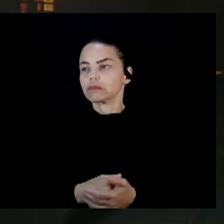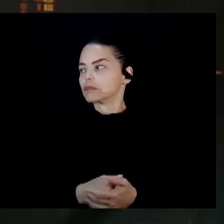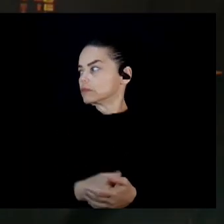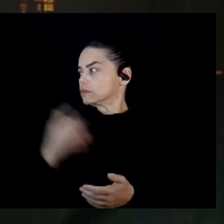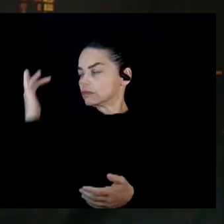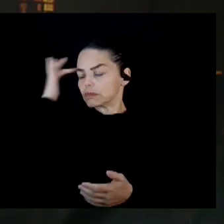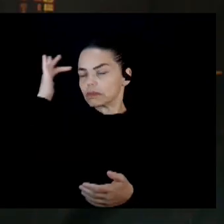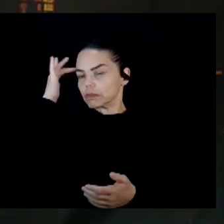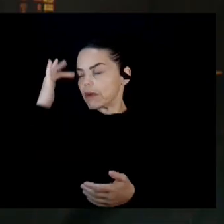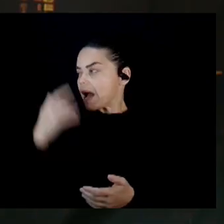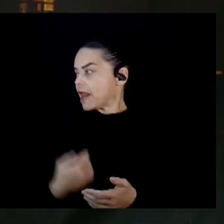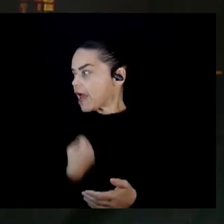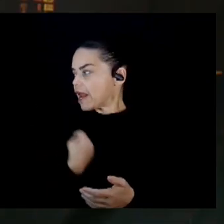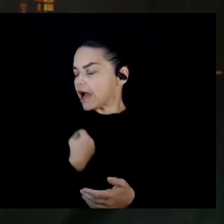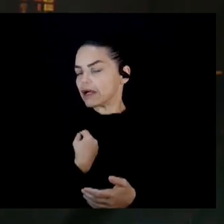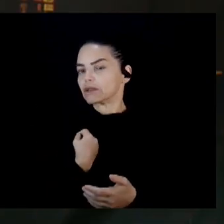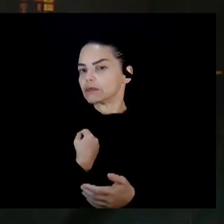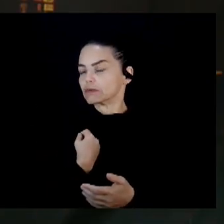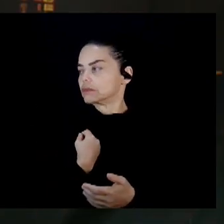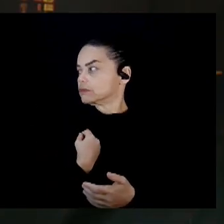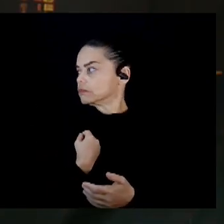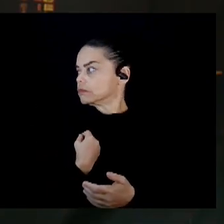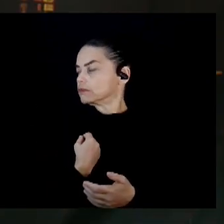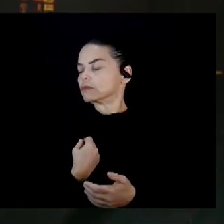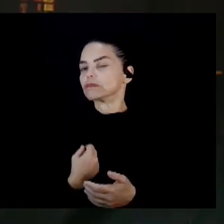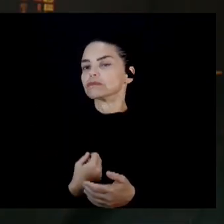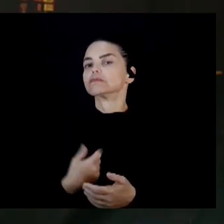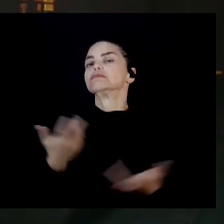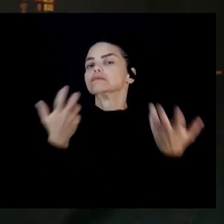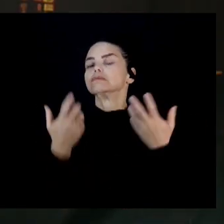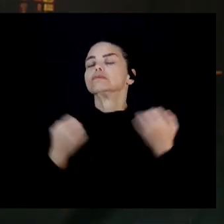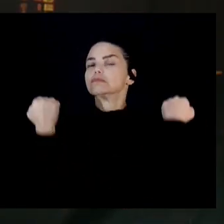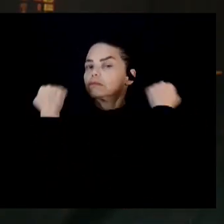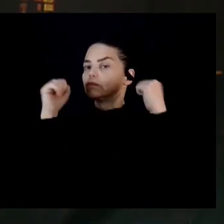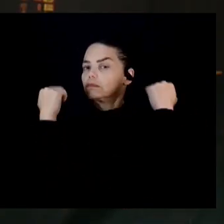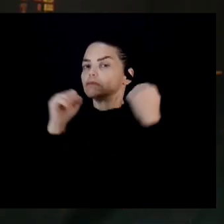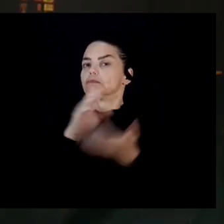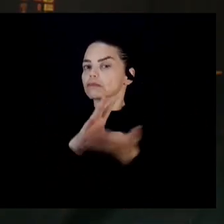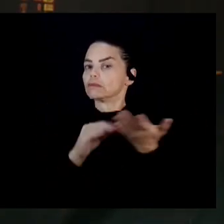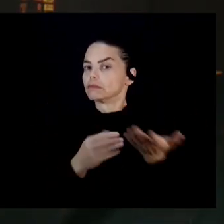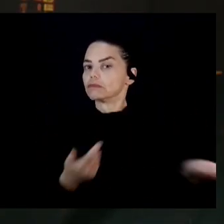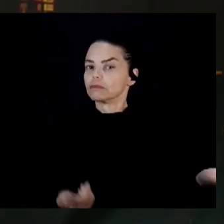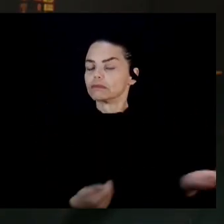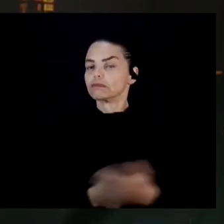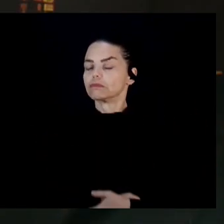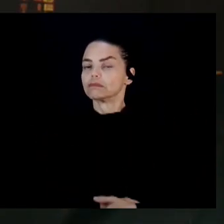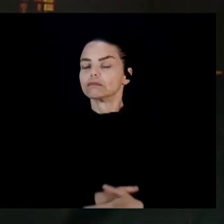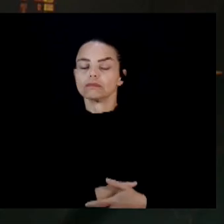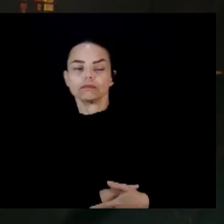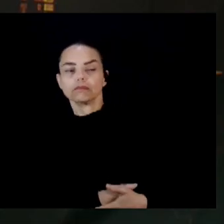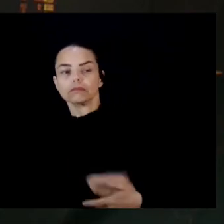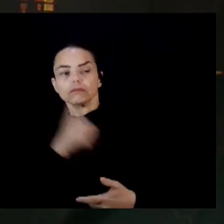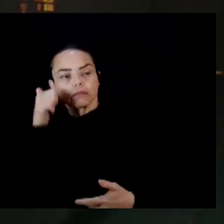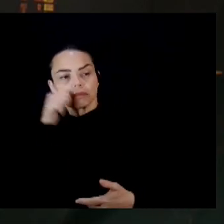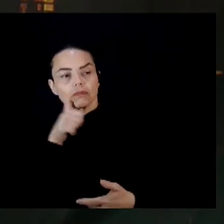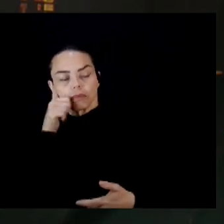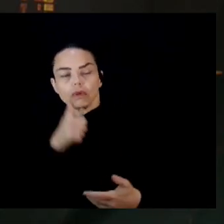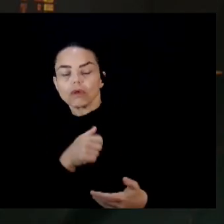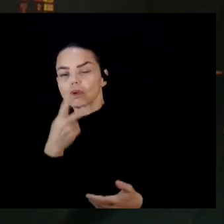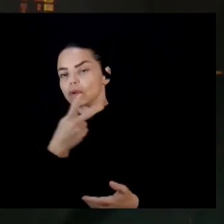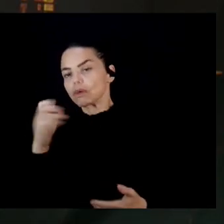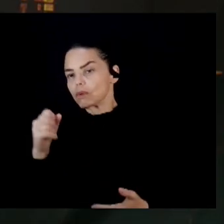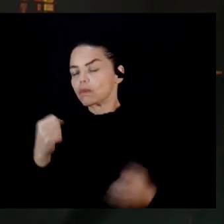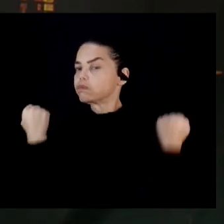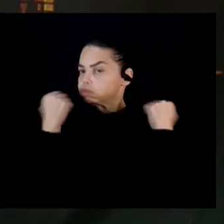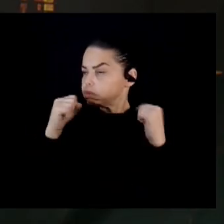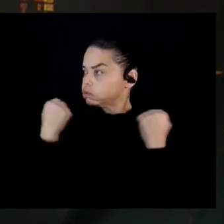começam a atividade física e muitas vezes querem se comparar às meninas de 20 anos que também estão fazendo essa atividade física. Não